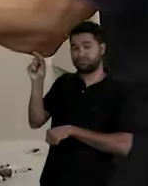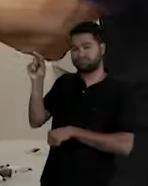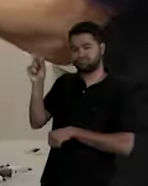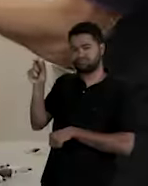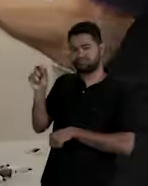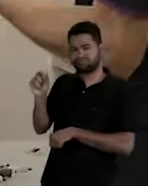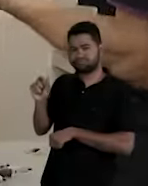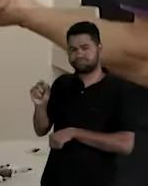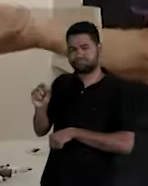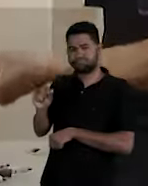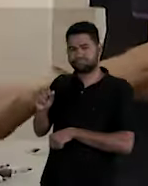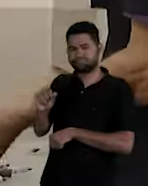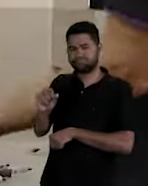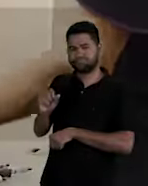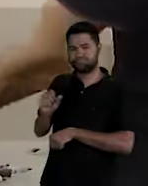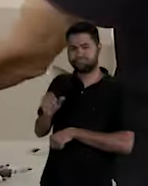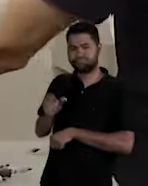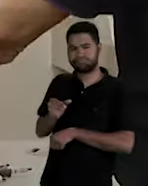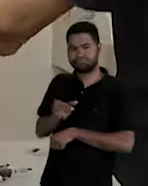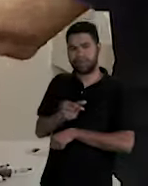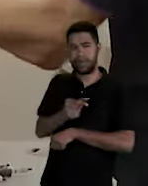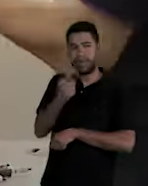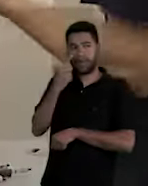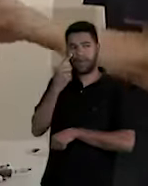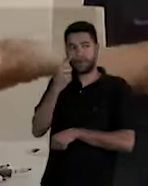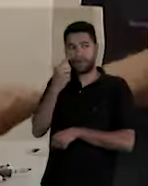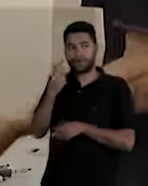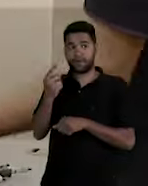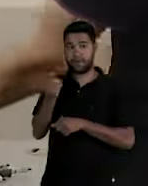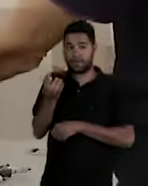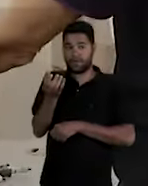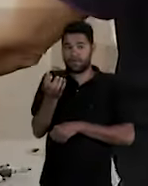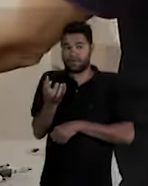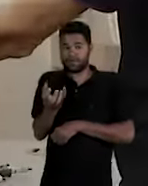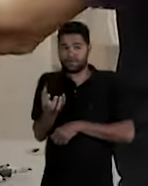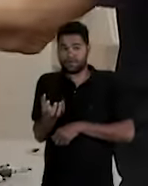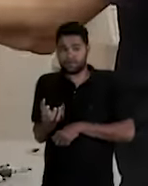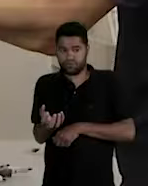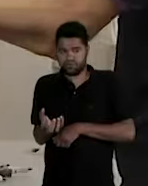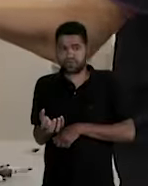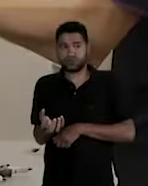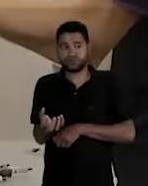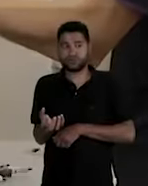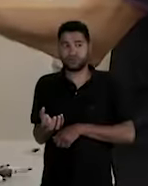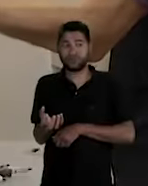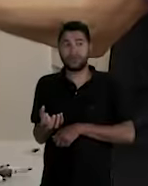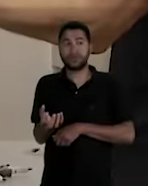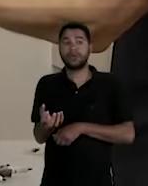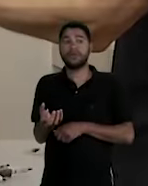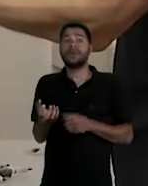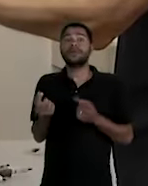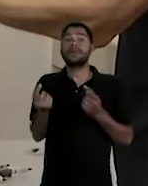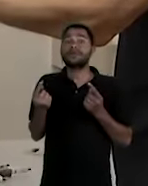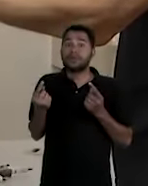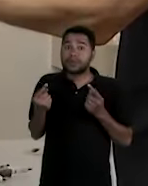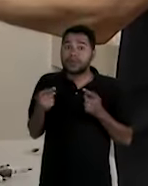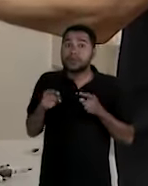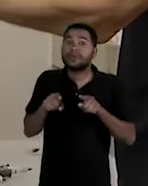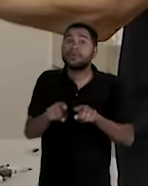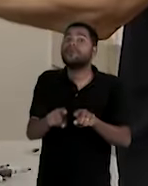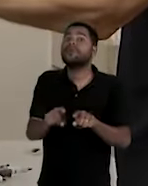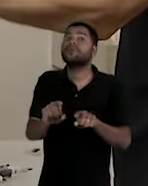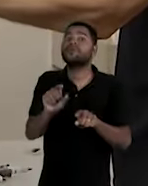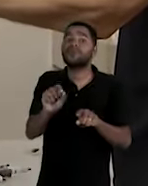aquela porta ela vai se abrir, observa que ela abre e ao mesmo tempo que ela